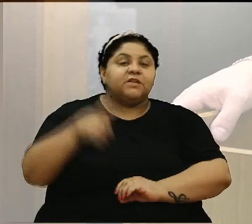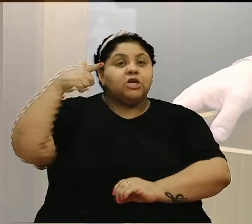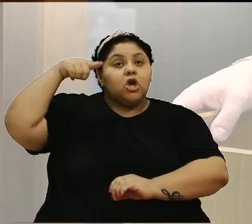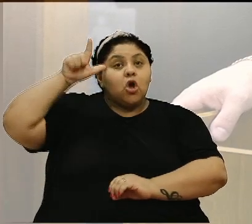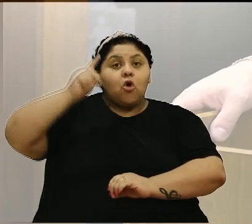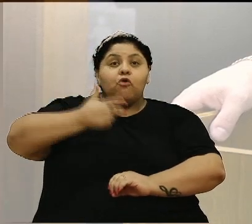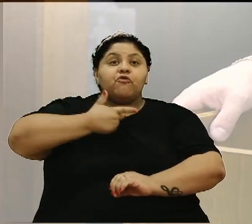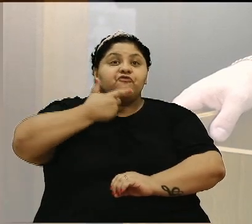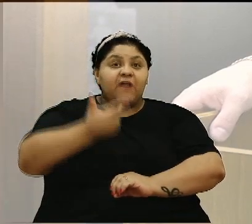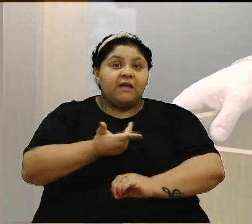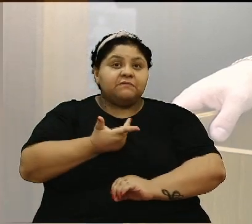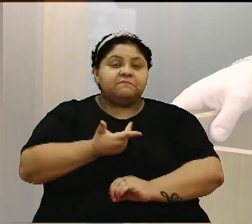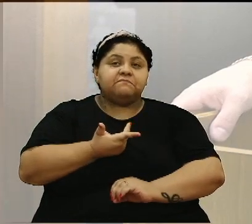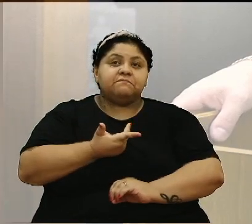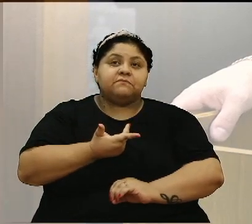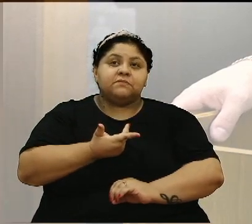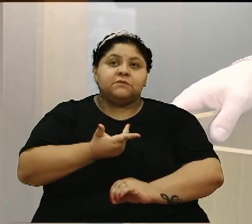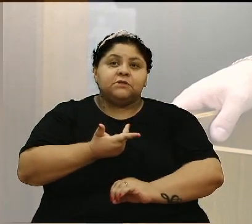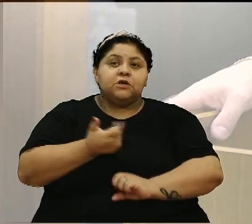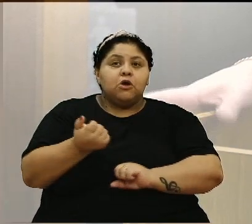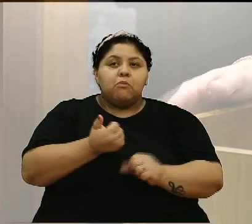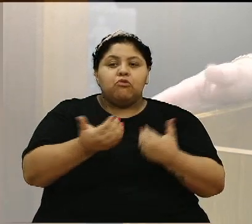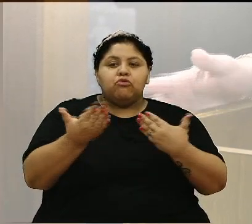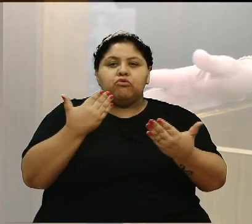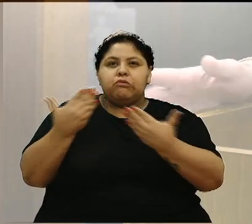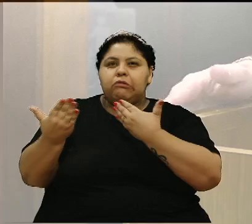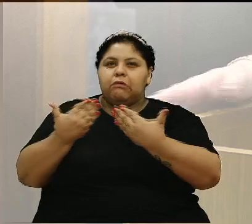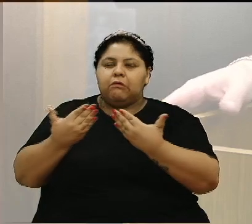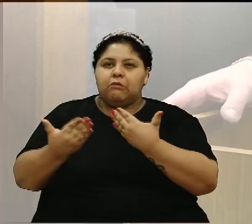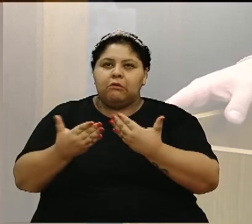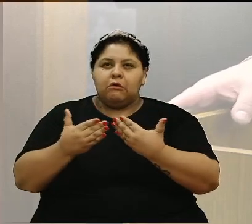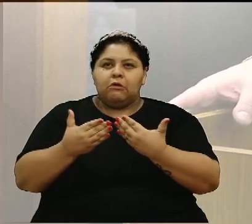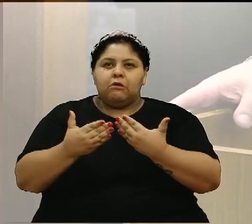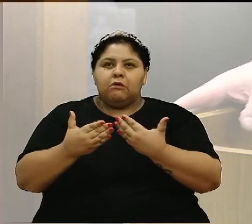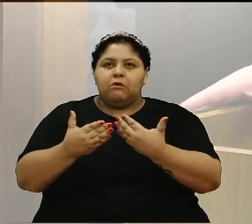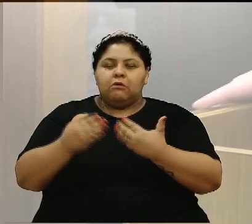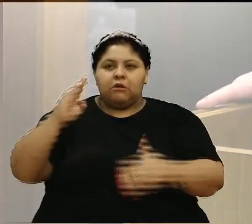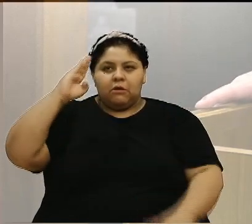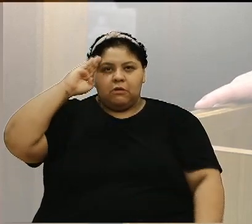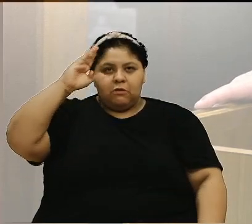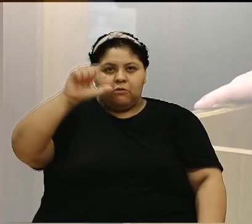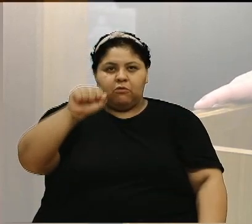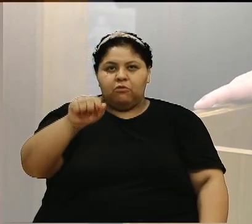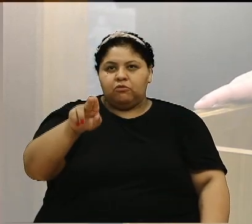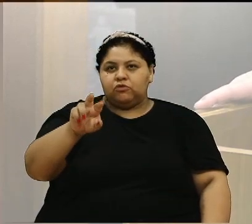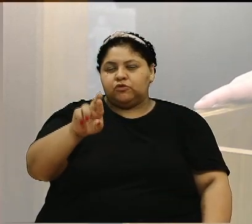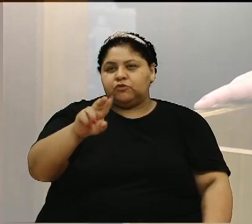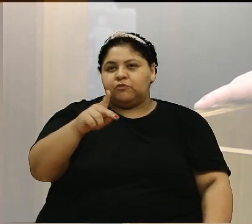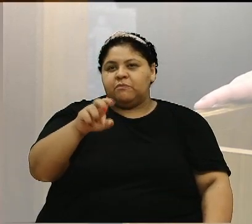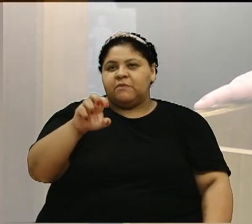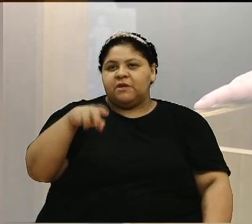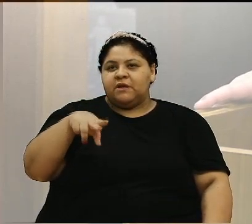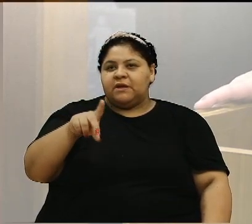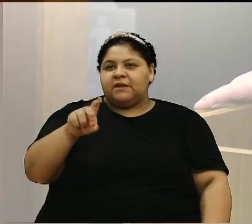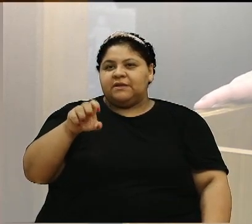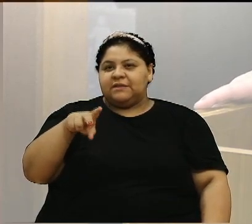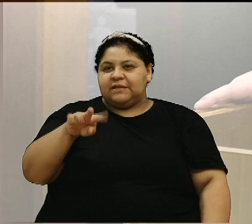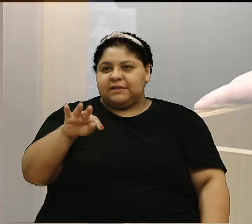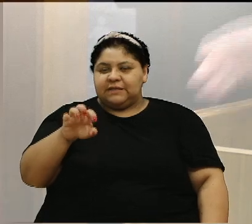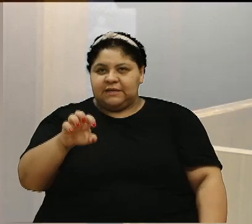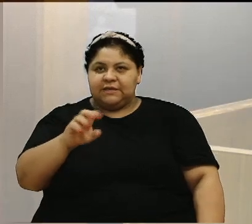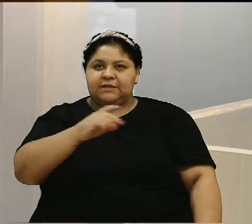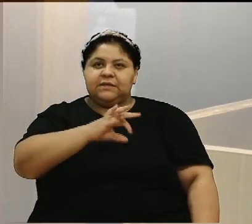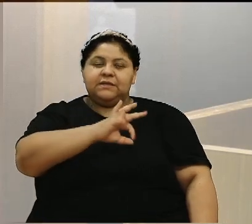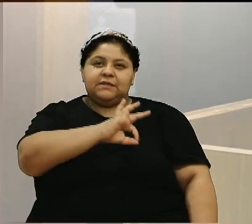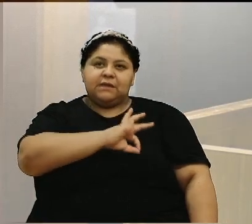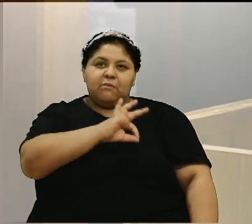tratamos em específico, e pude conversar também com o superintendente da Polícia Rodoviária Federal do Estado do Rio Grande do Sul, Bianchi,